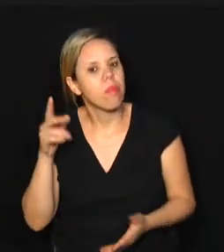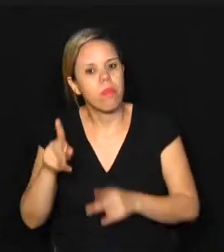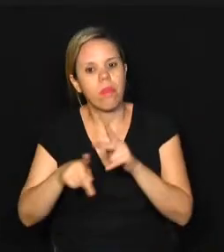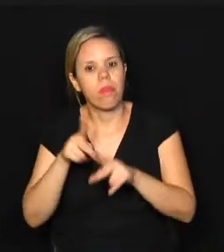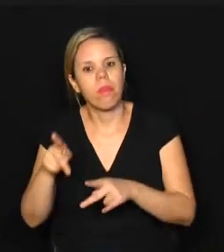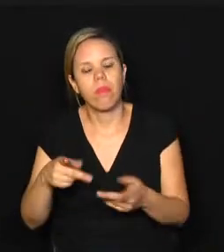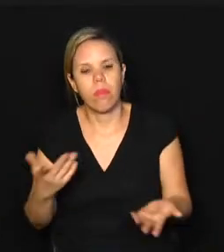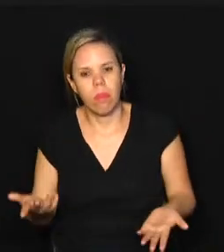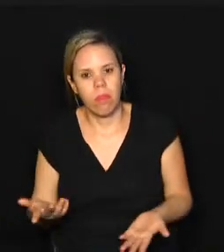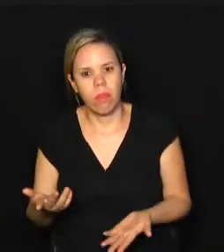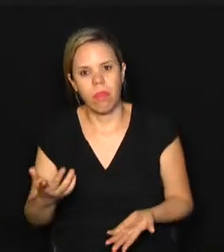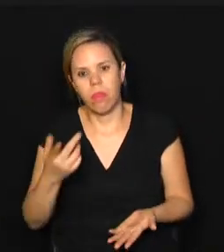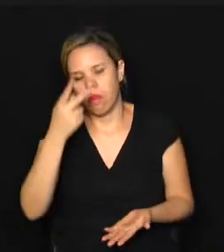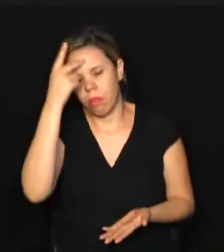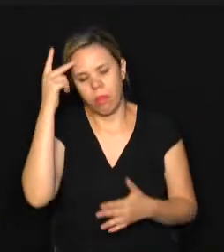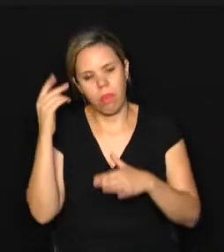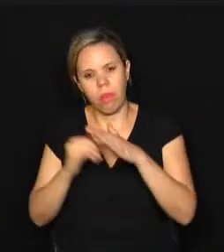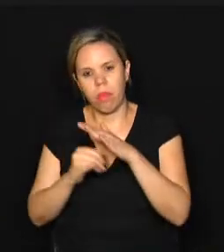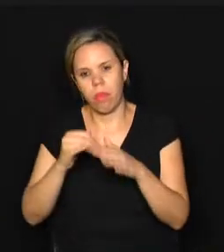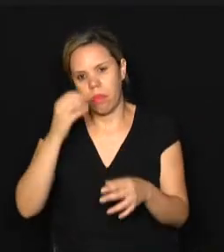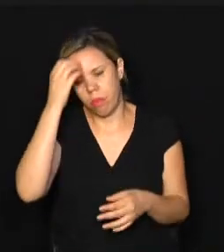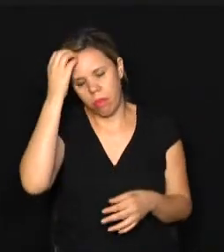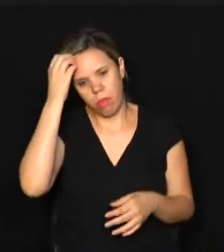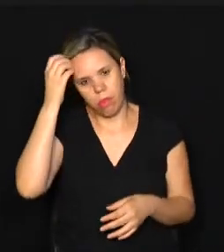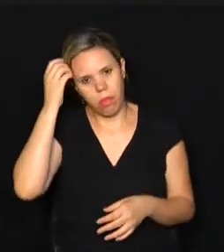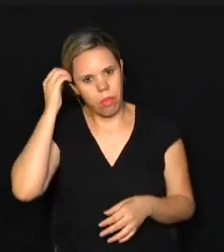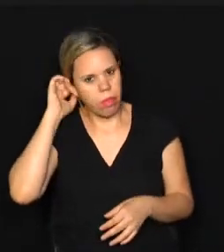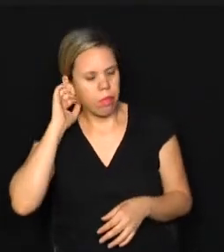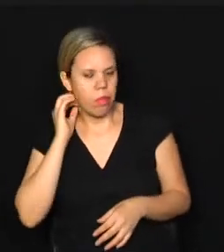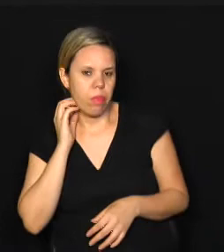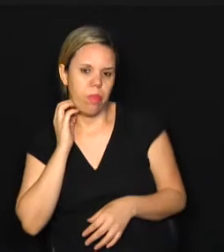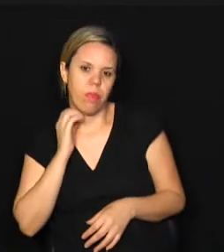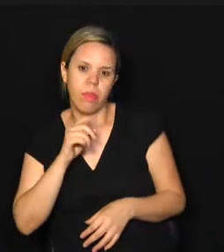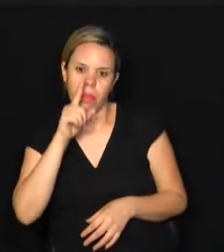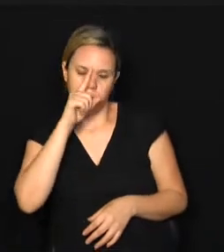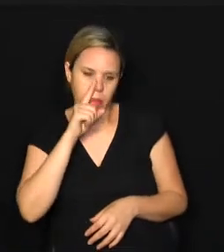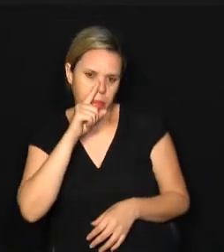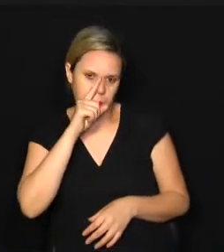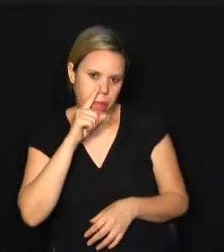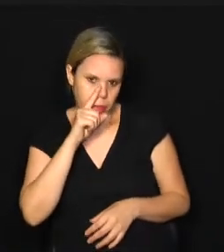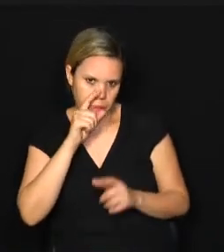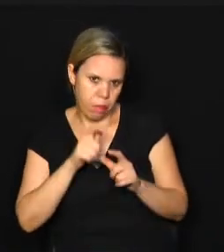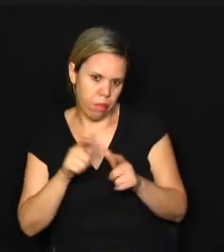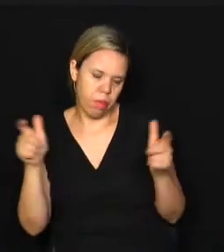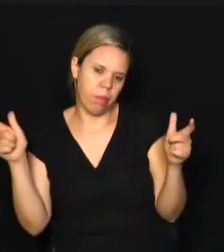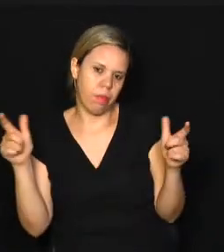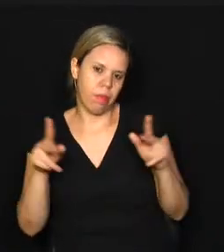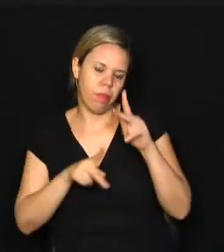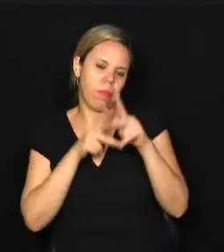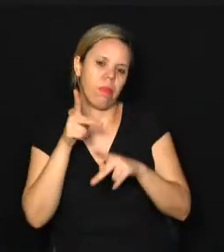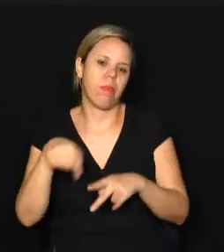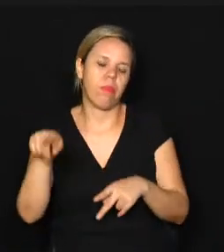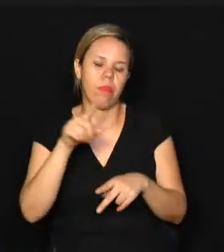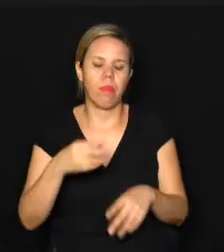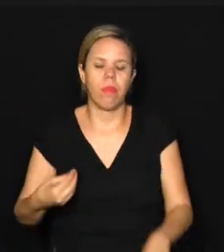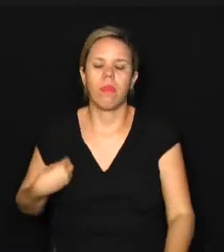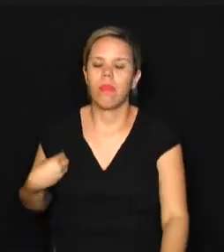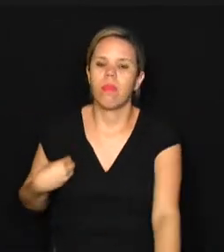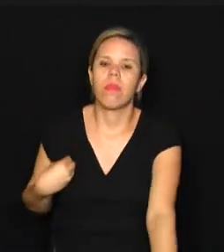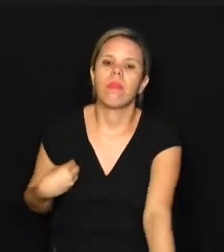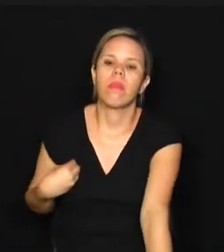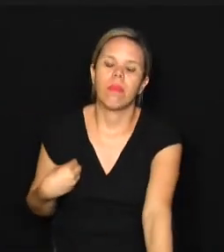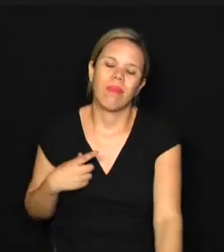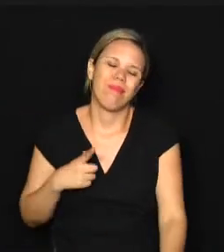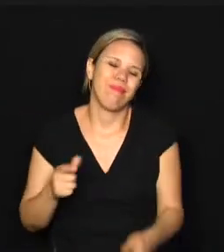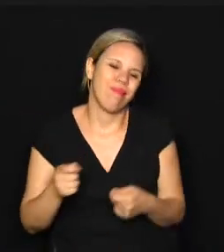mesmo, né? Nesse tipo de instituição. É um perigo muito, muito grande que toda a população vive, tendo que lidar